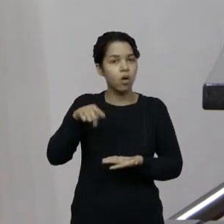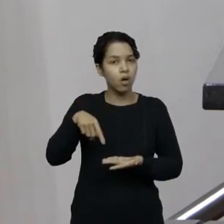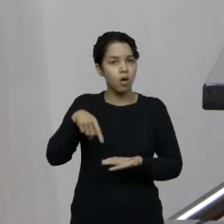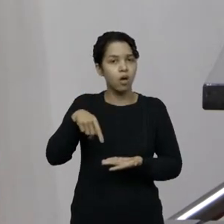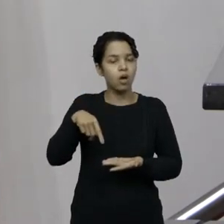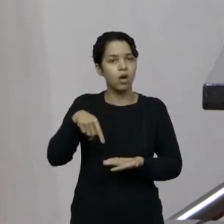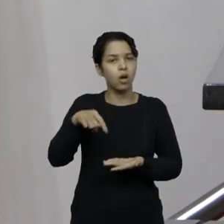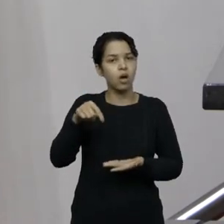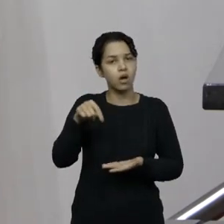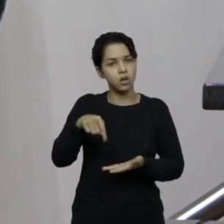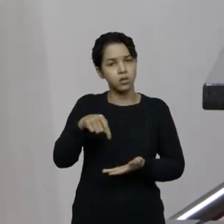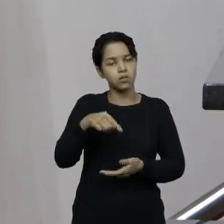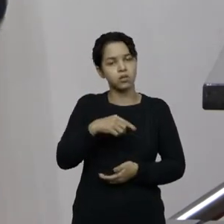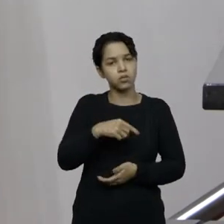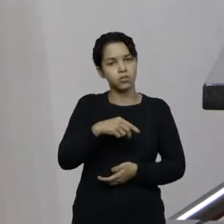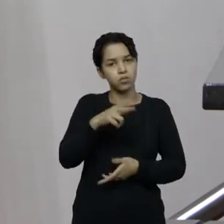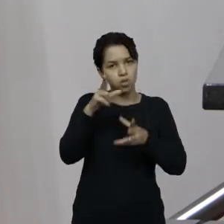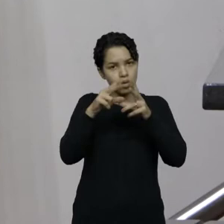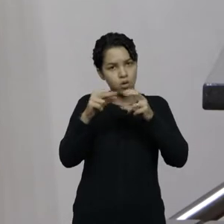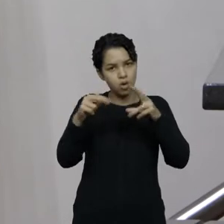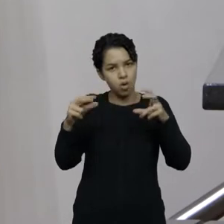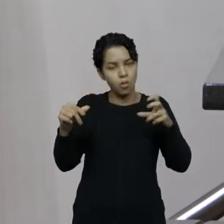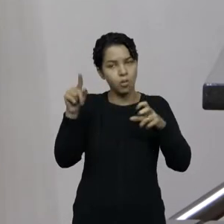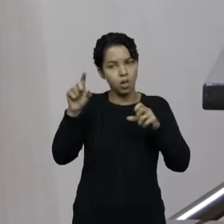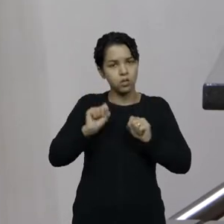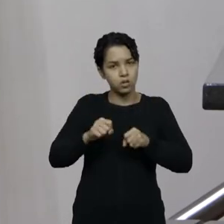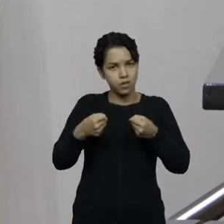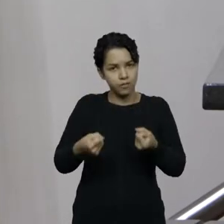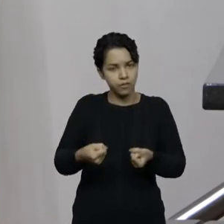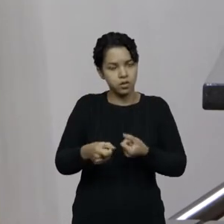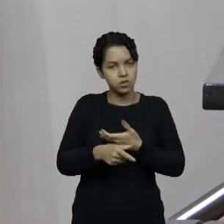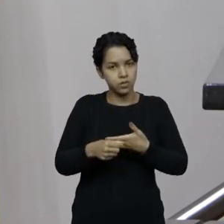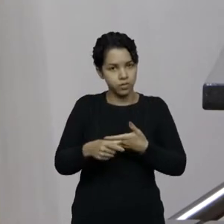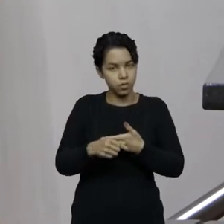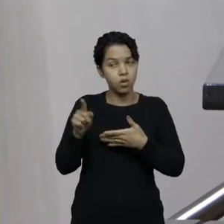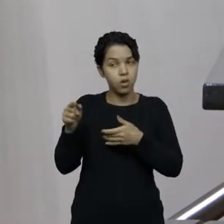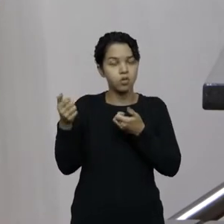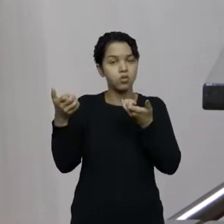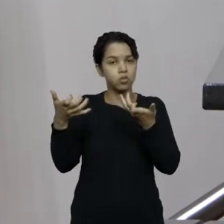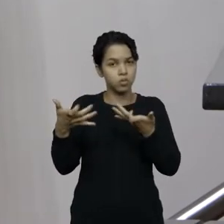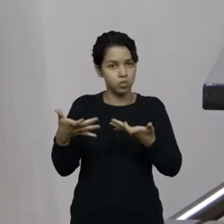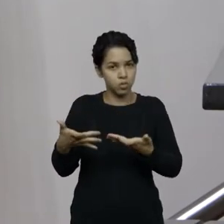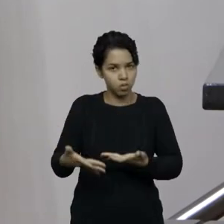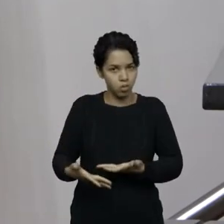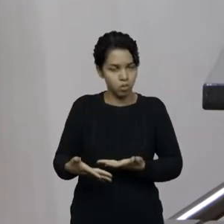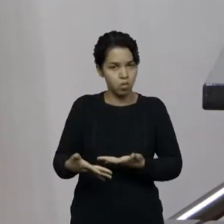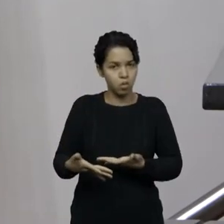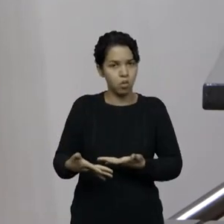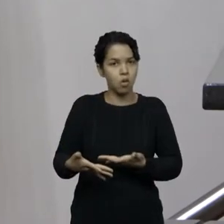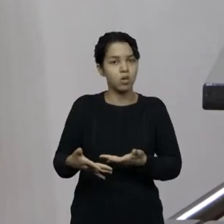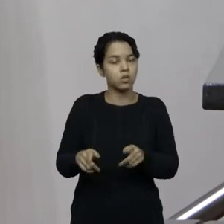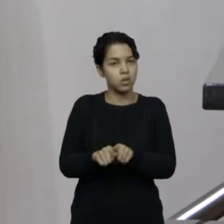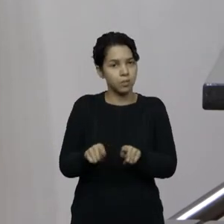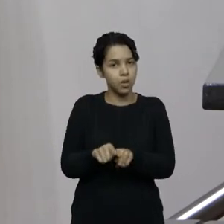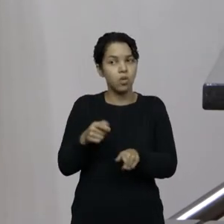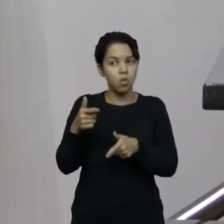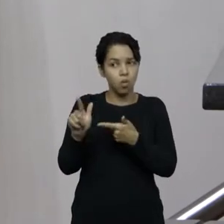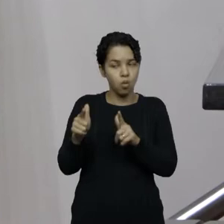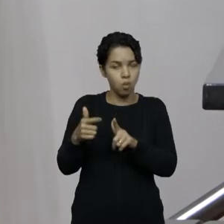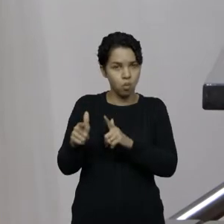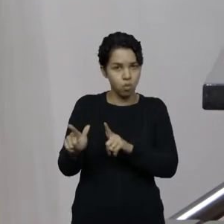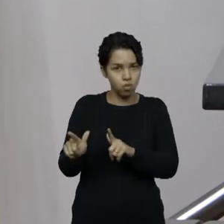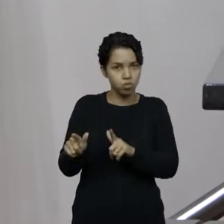Neto aqui de Florianópolis lá na Defesa Civil nós temos outras falas de membros da Defesa Civil